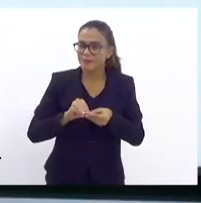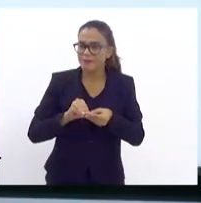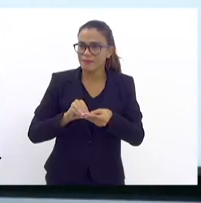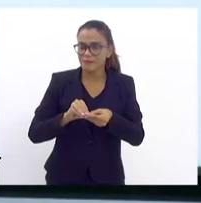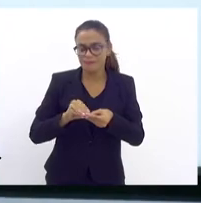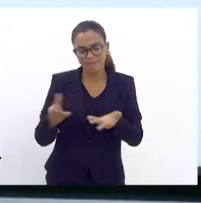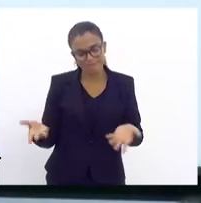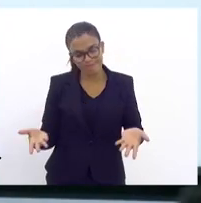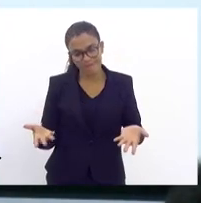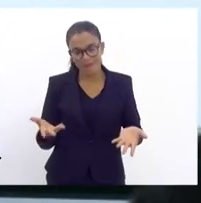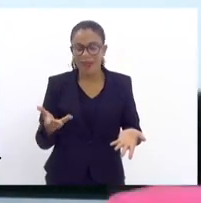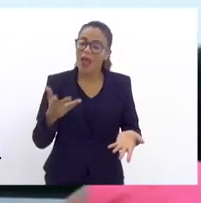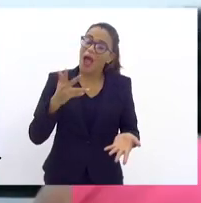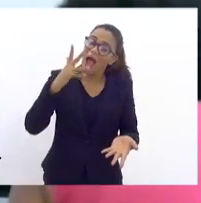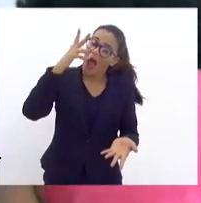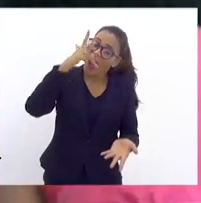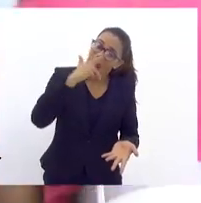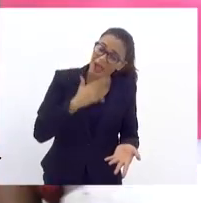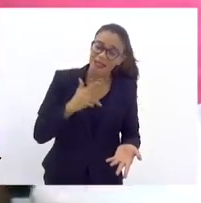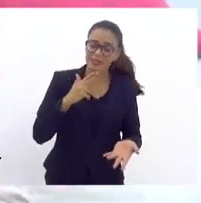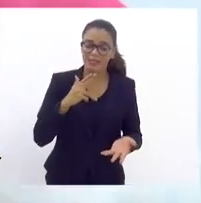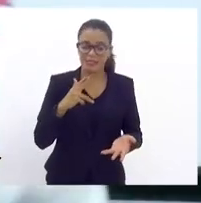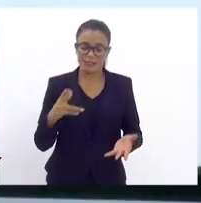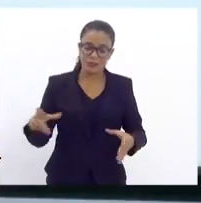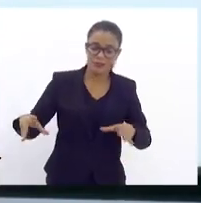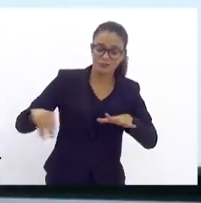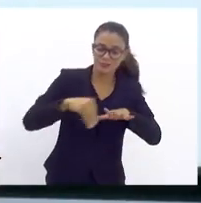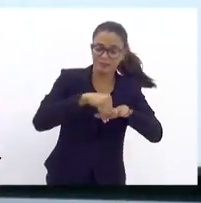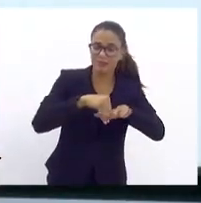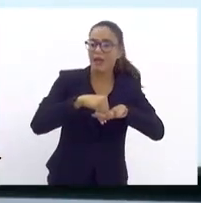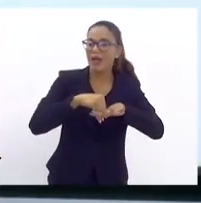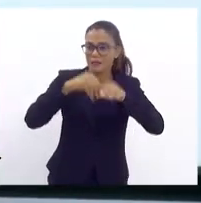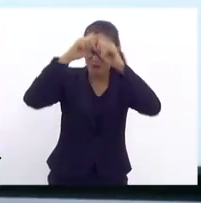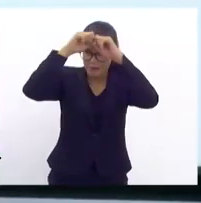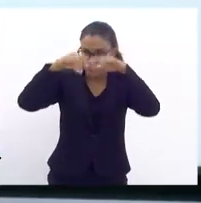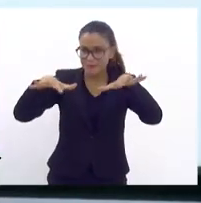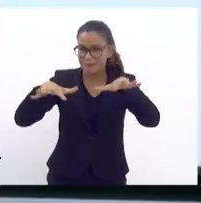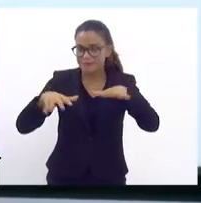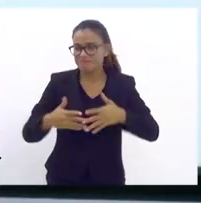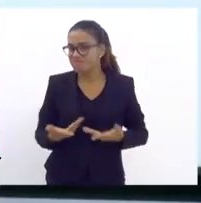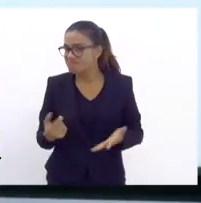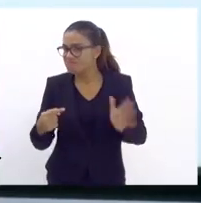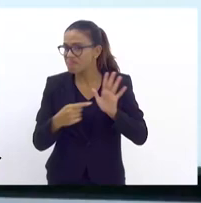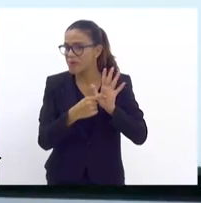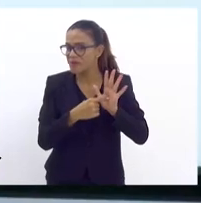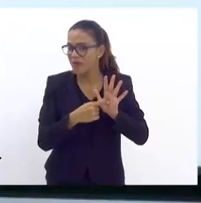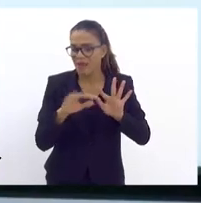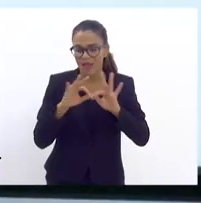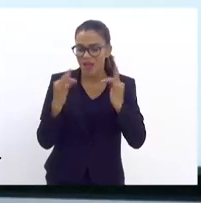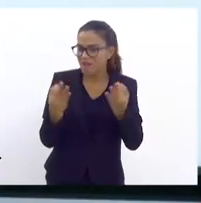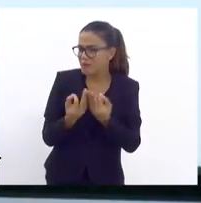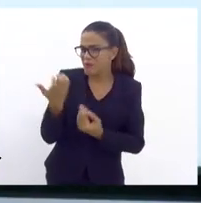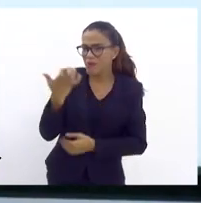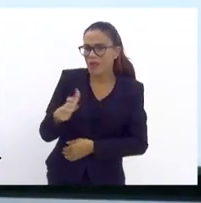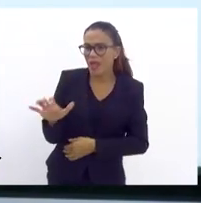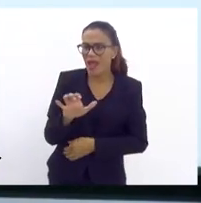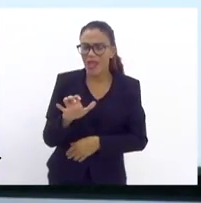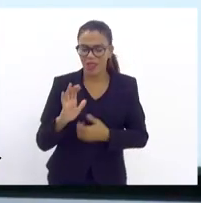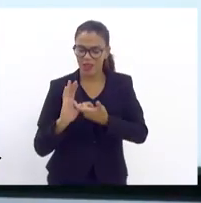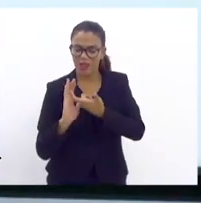Acredito que esteja enquadrado no transtorno do espectro autista ponto as famílias não querem uma nomenclatura